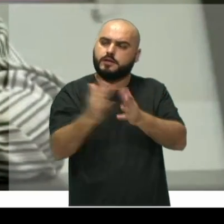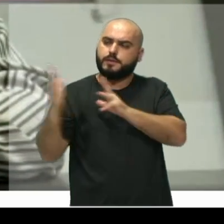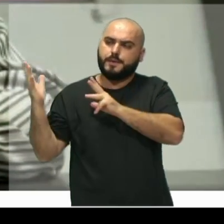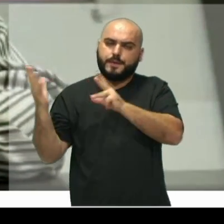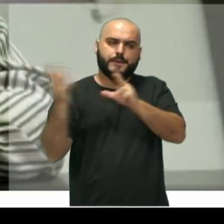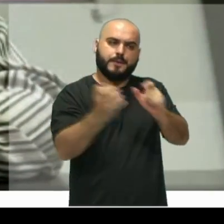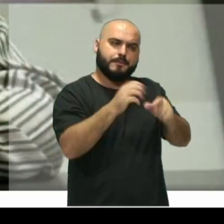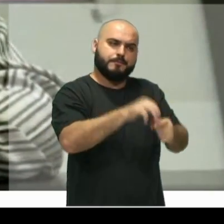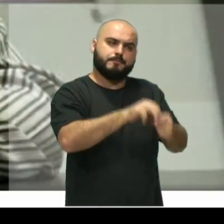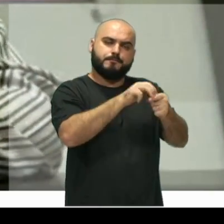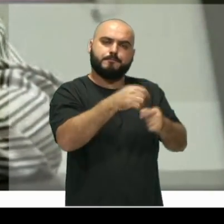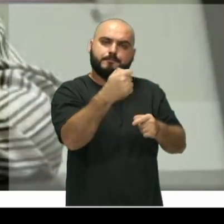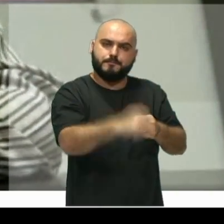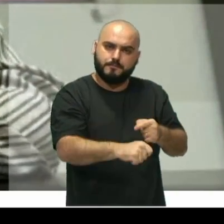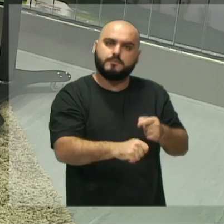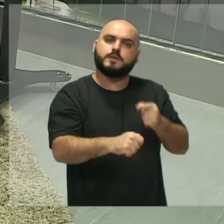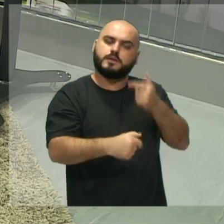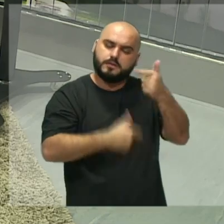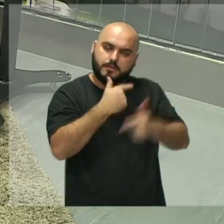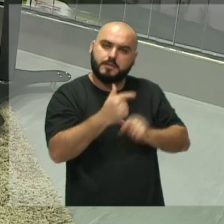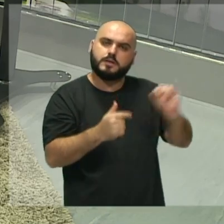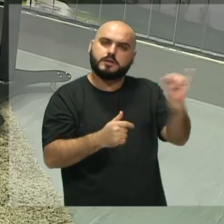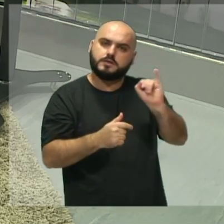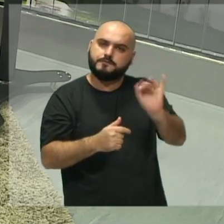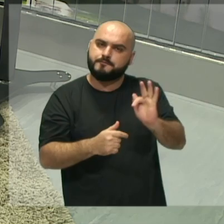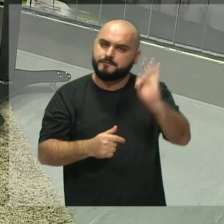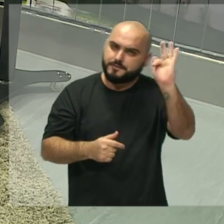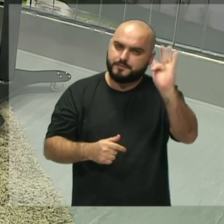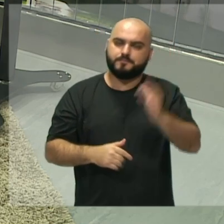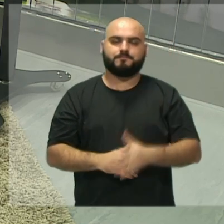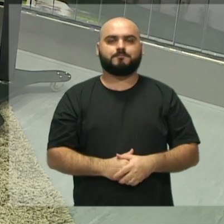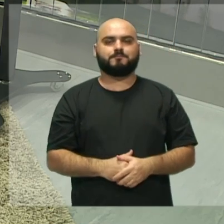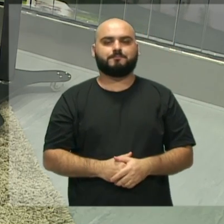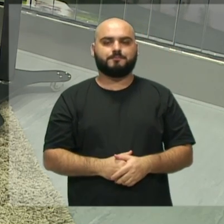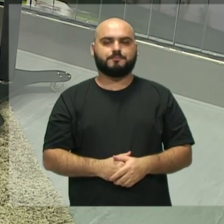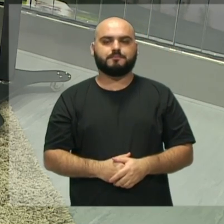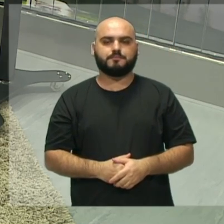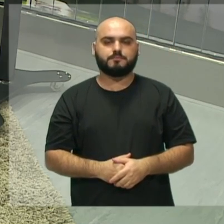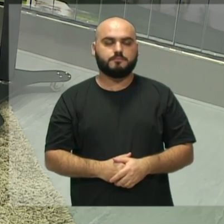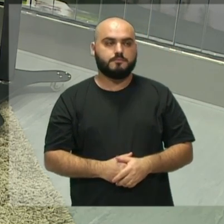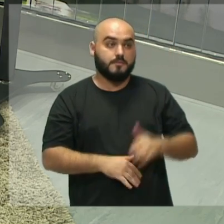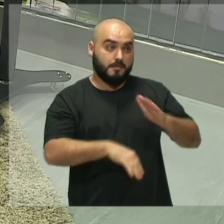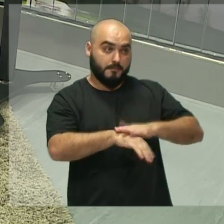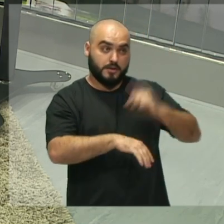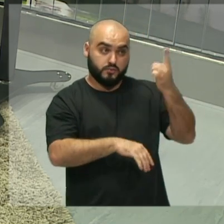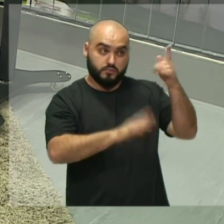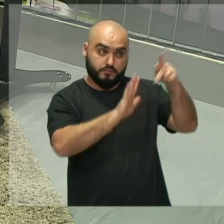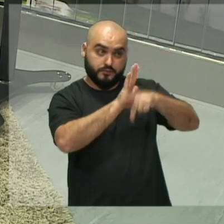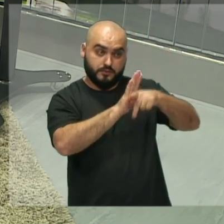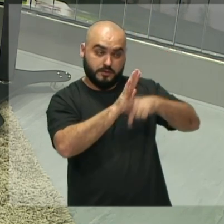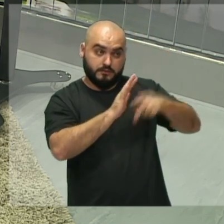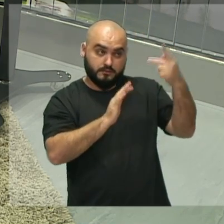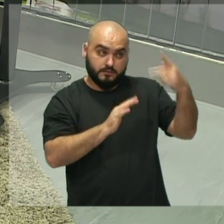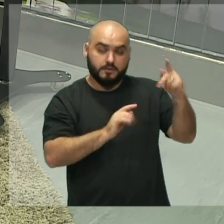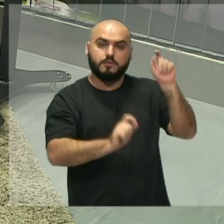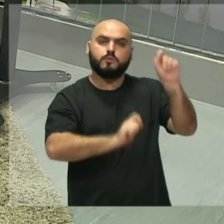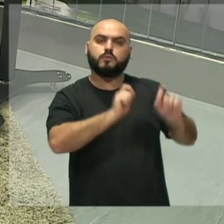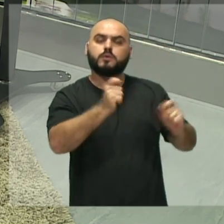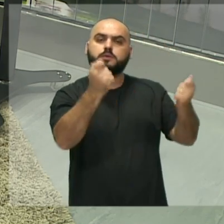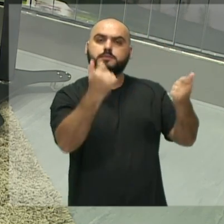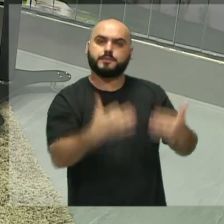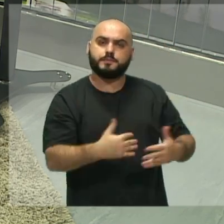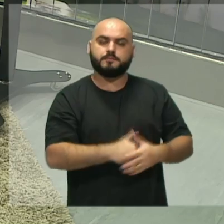e trabalhamos para Itajaí sair na frente. Um outro projeto de sua autoria, que também está na casa, dispõe sobre a implementação do